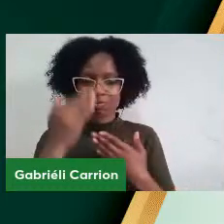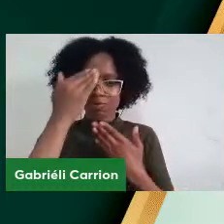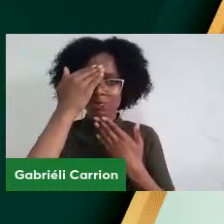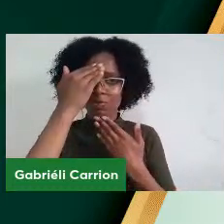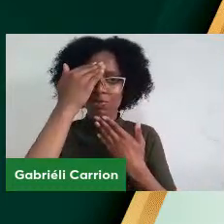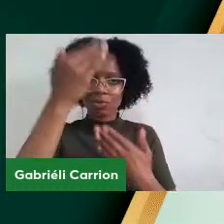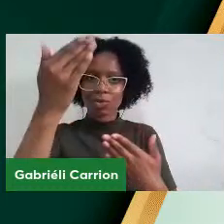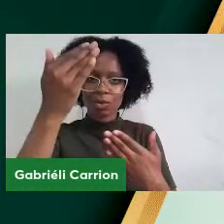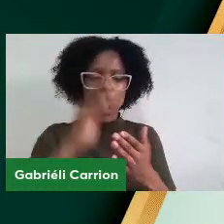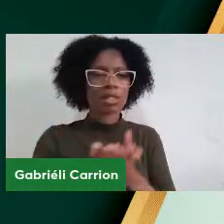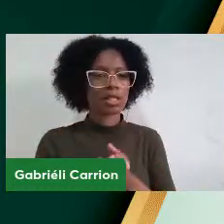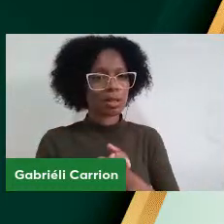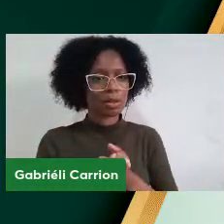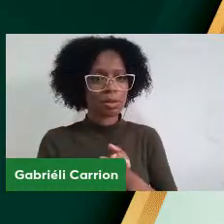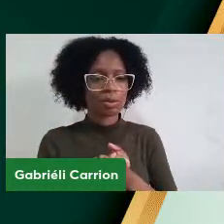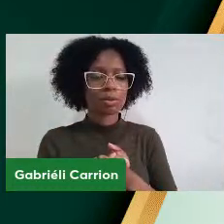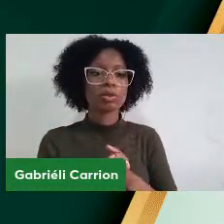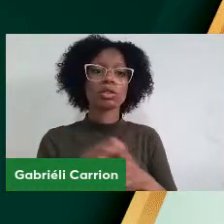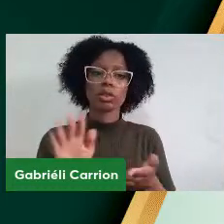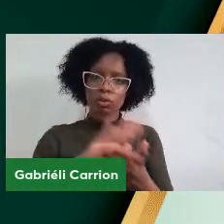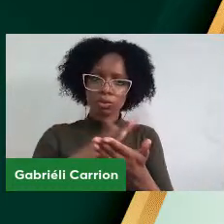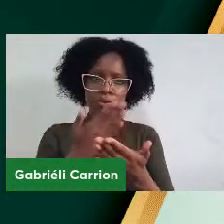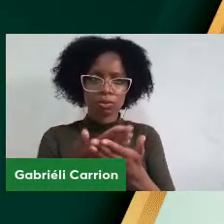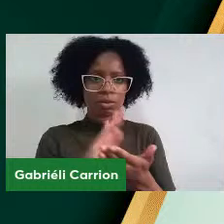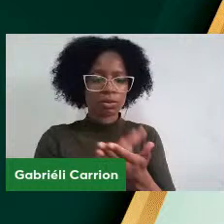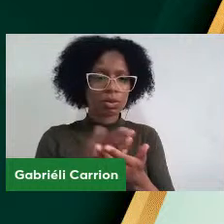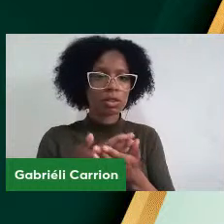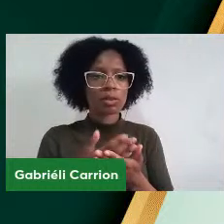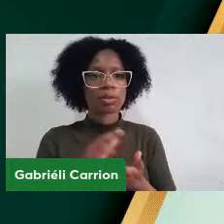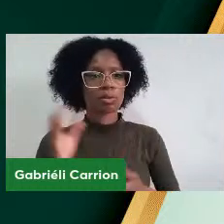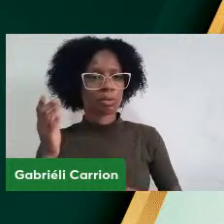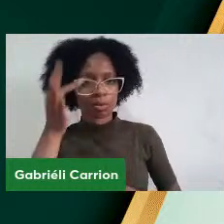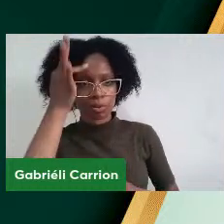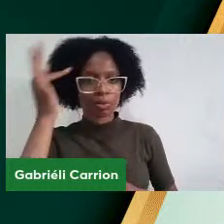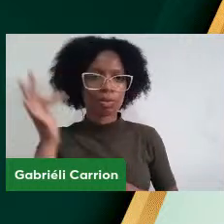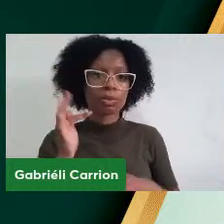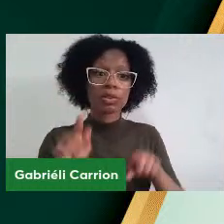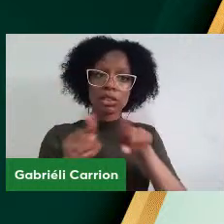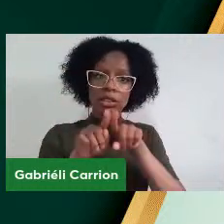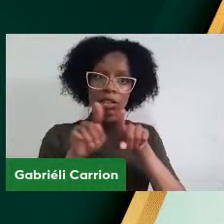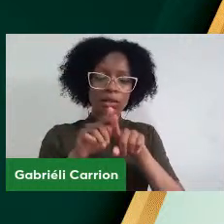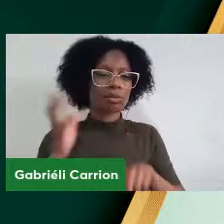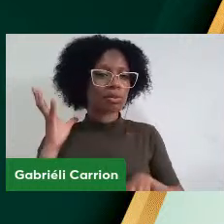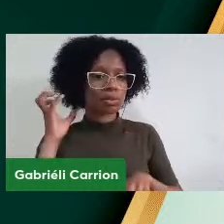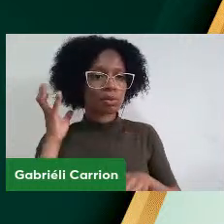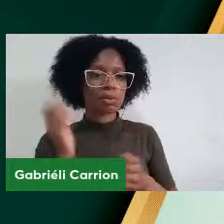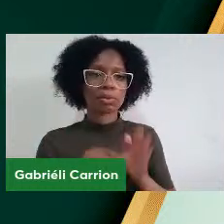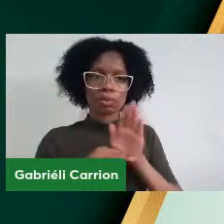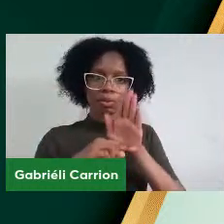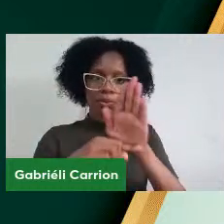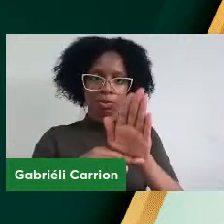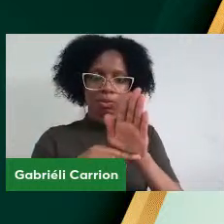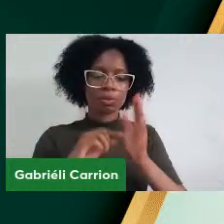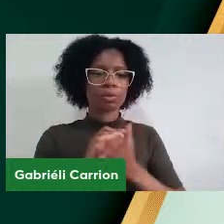e Acessibilidade, aos intérpretes Fernando Ramírez de Carvalho e Gabriele Carrion pela colaboração.